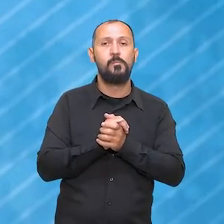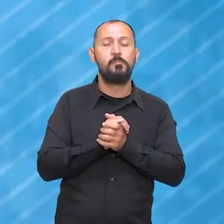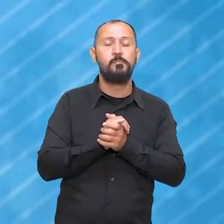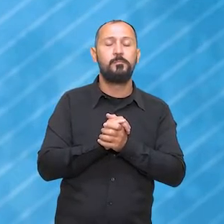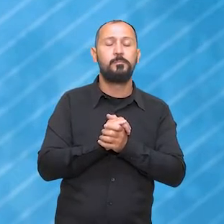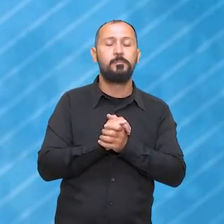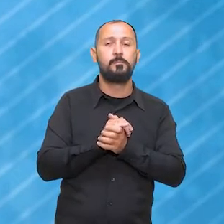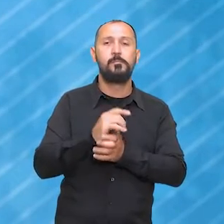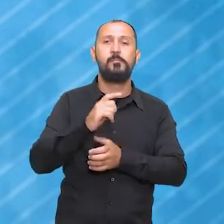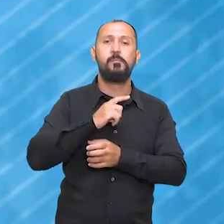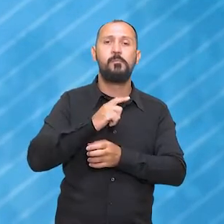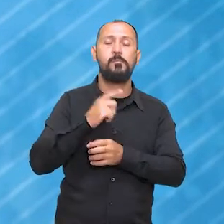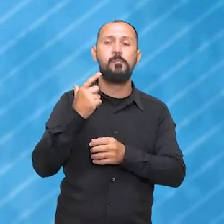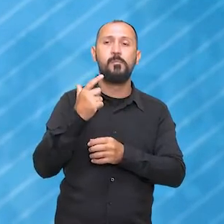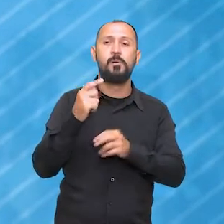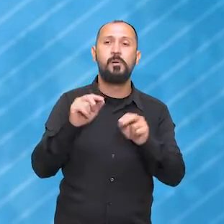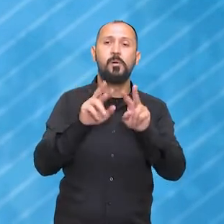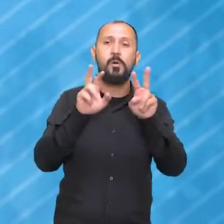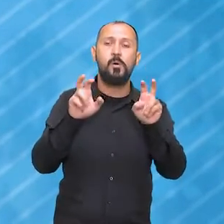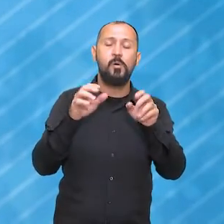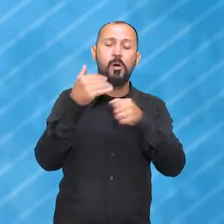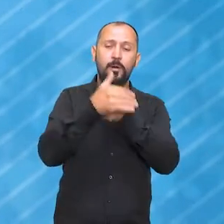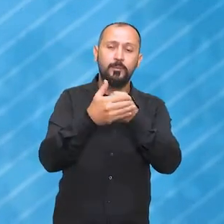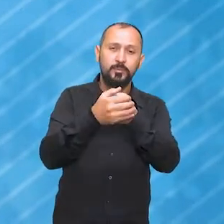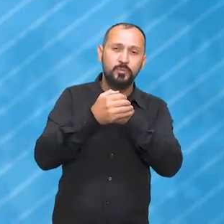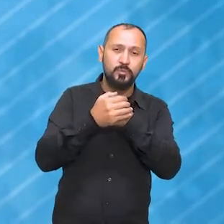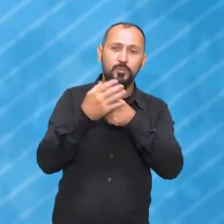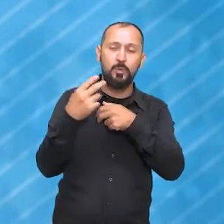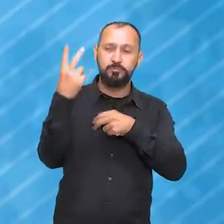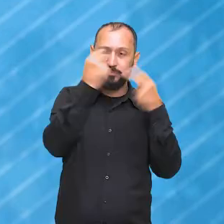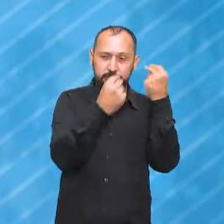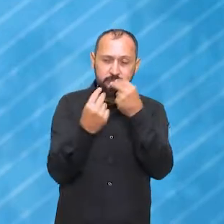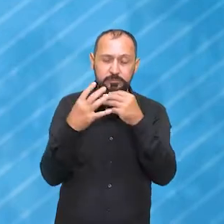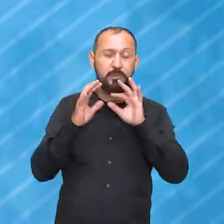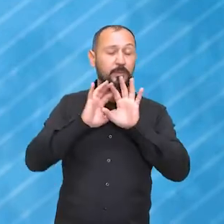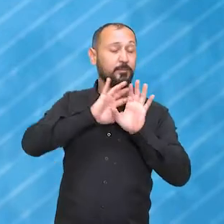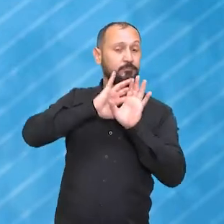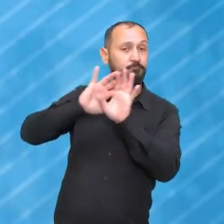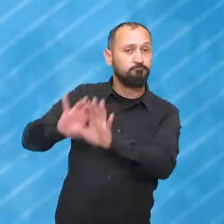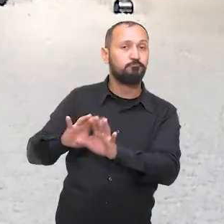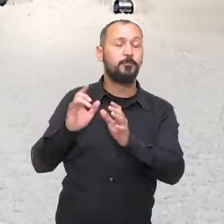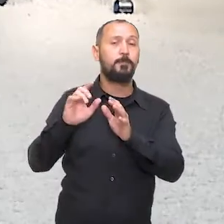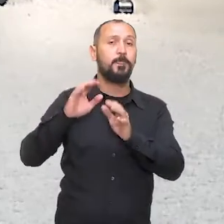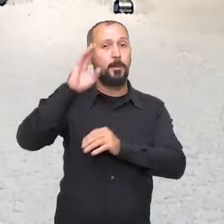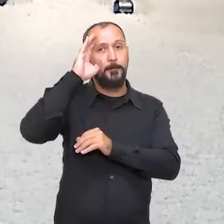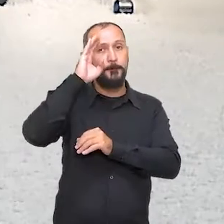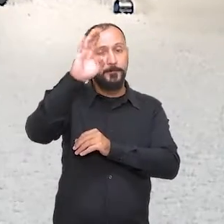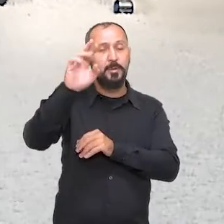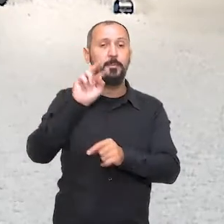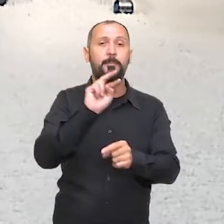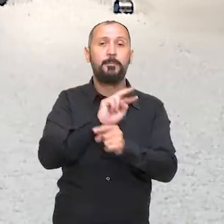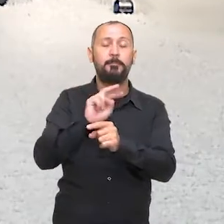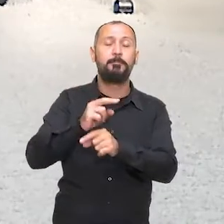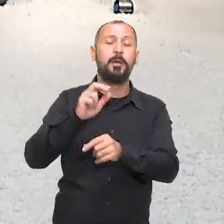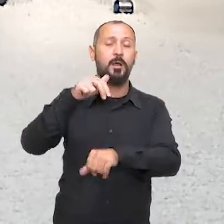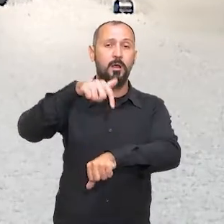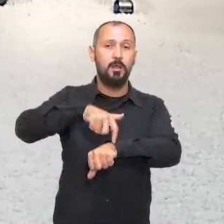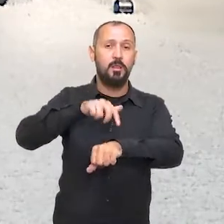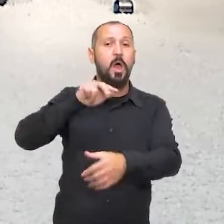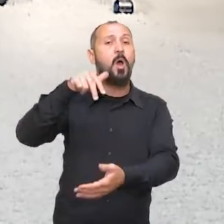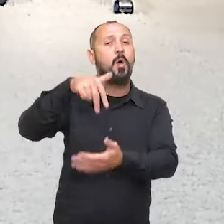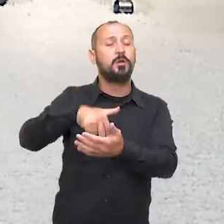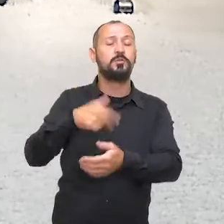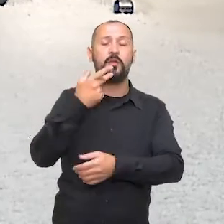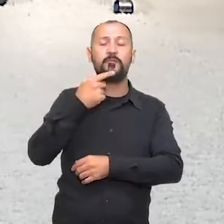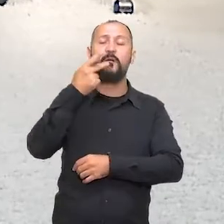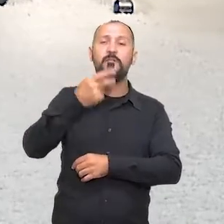Existe a proteção em relação ao assédio. Então, tudo isso é a prioridade na sustentação oral,